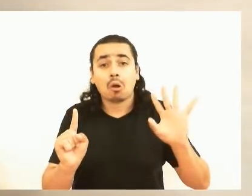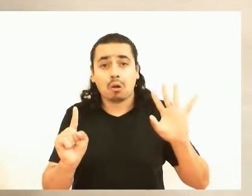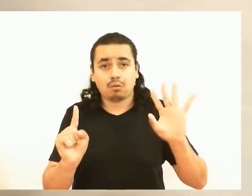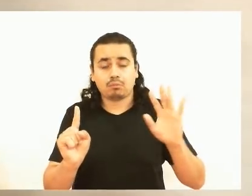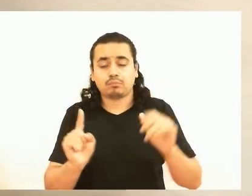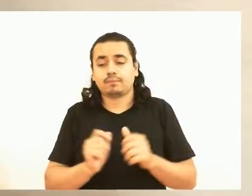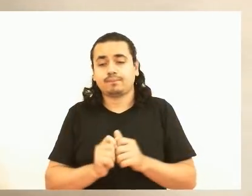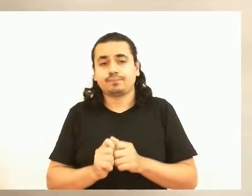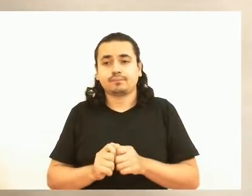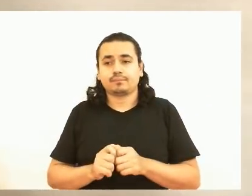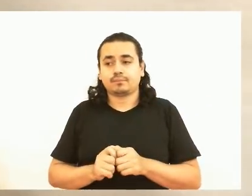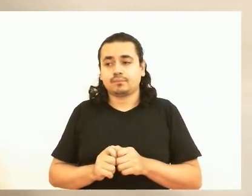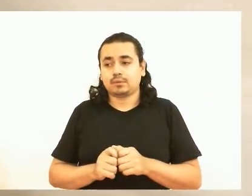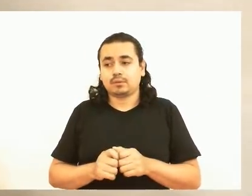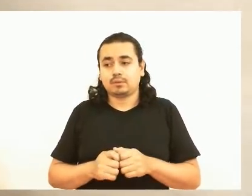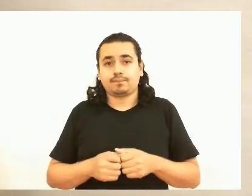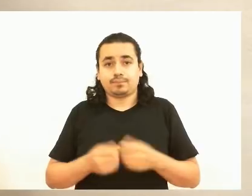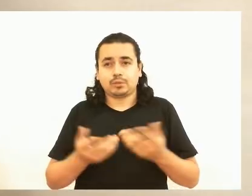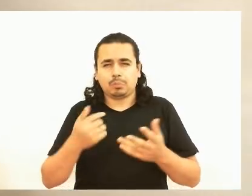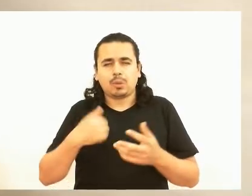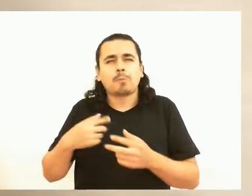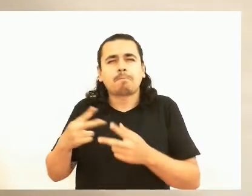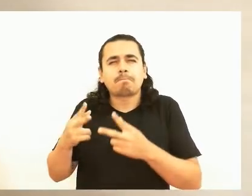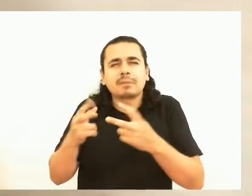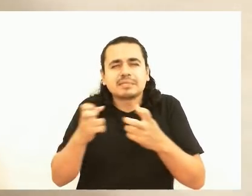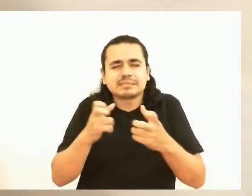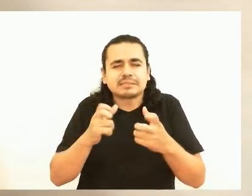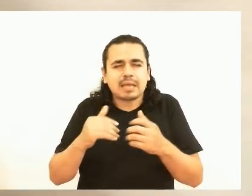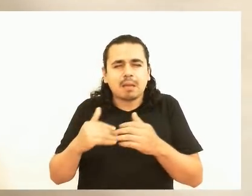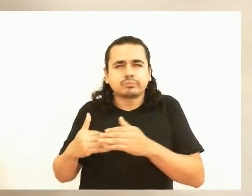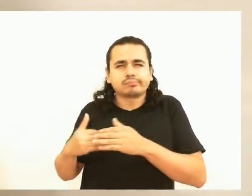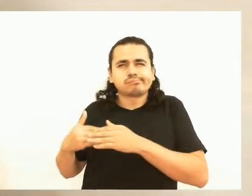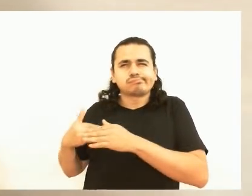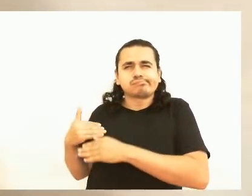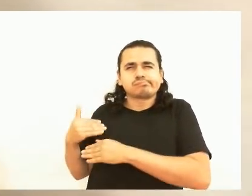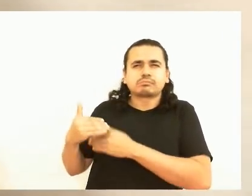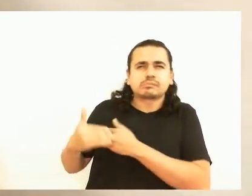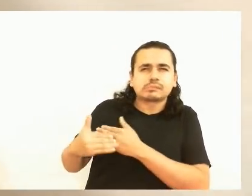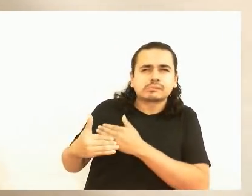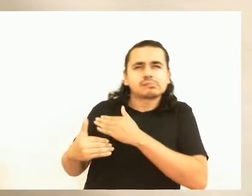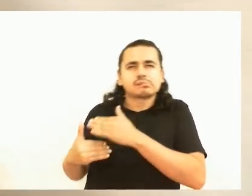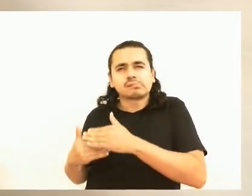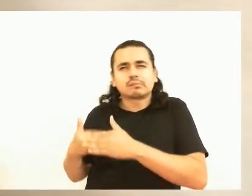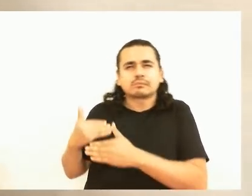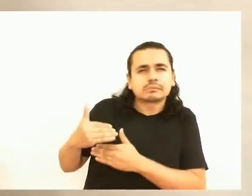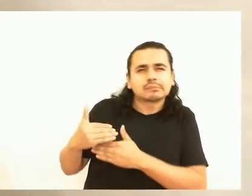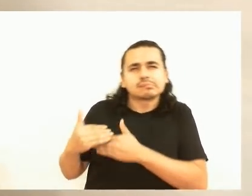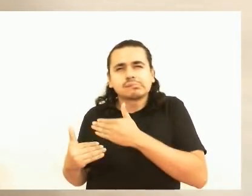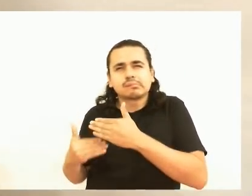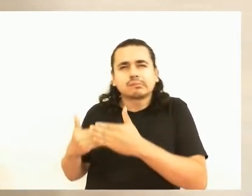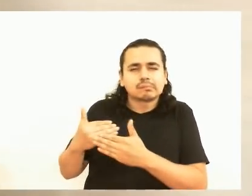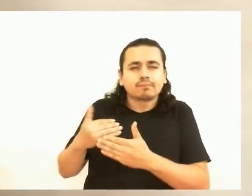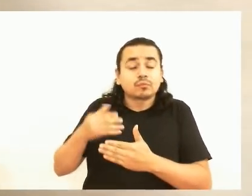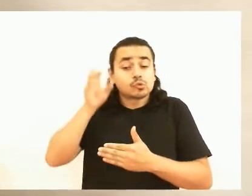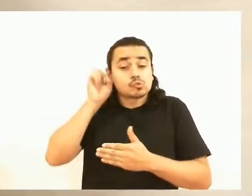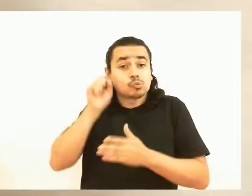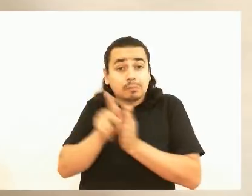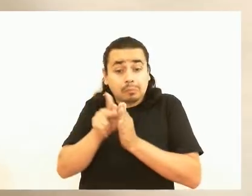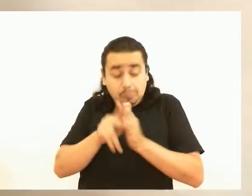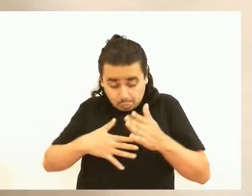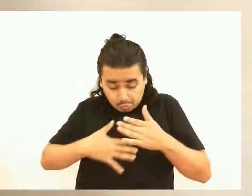né então eu vejo que é um passo tão atrás então essa escuta é é